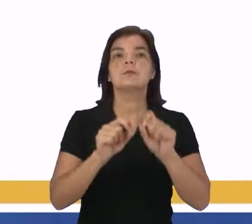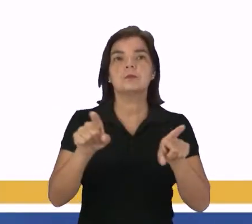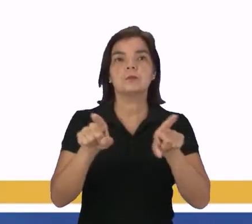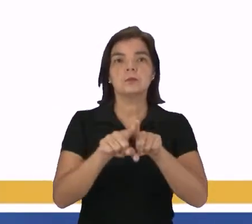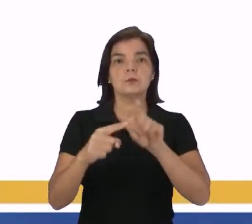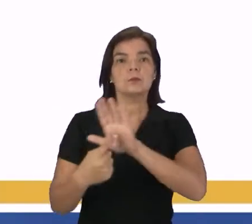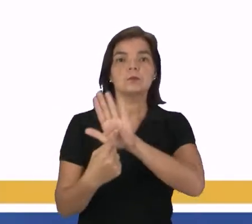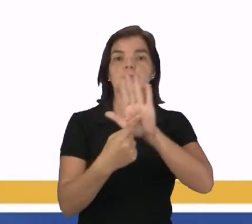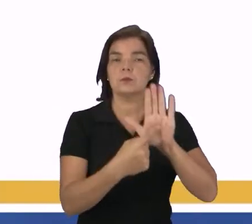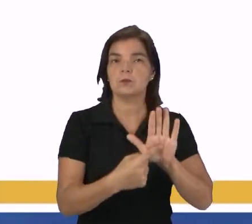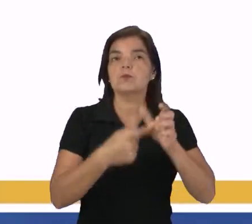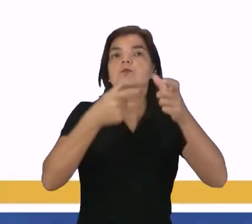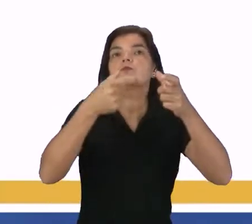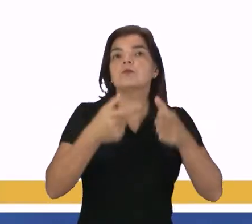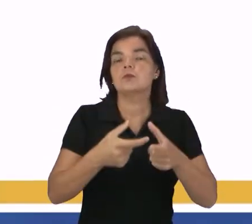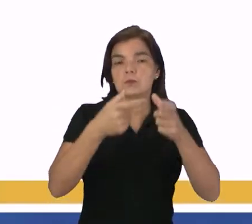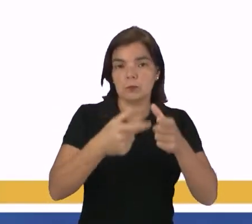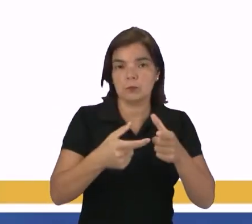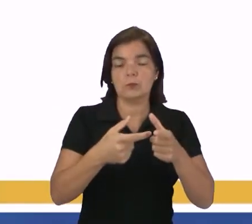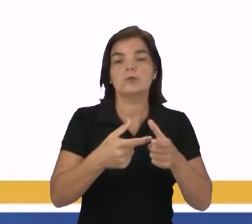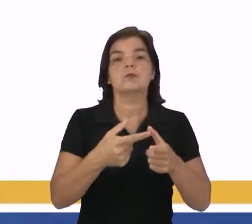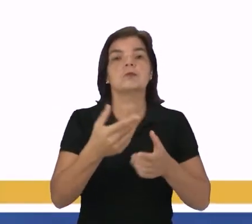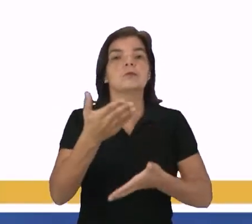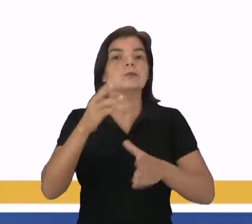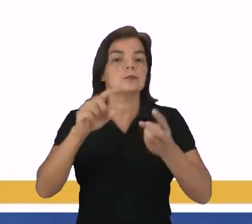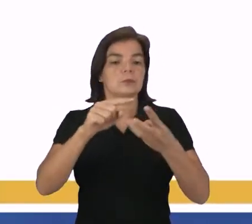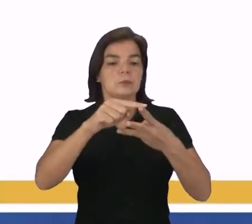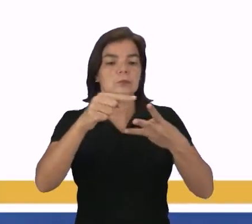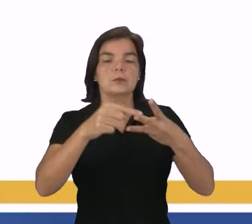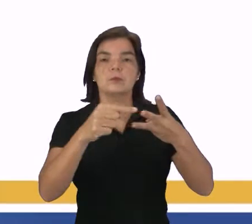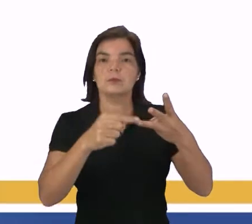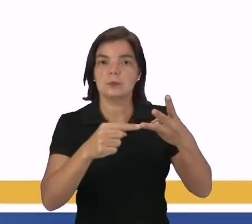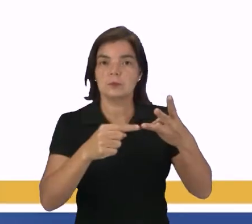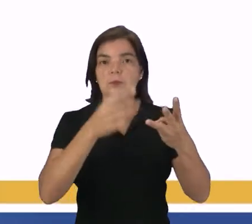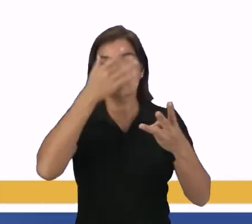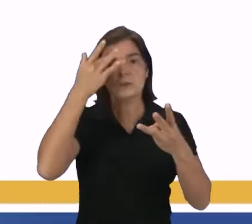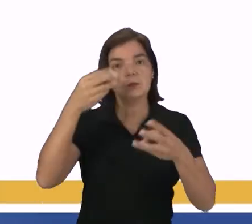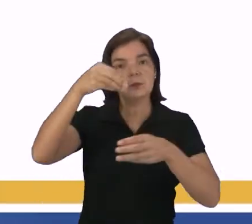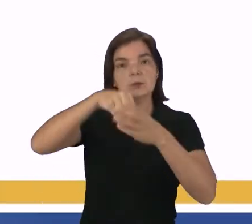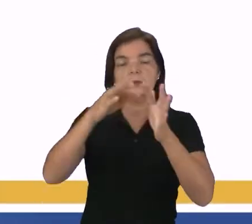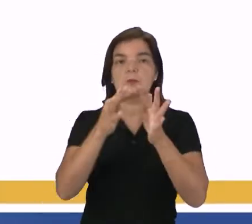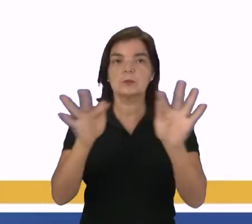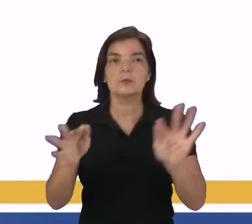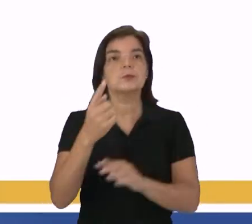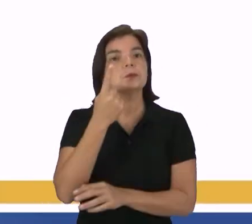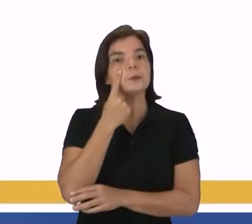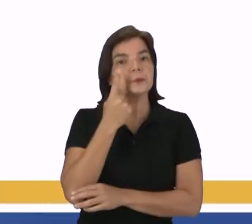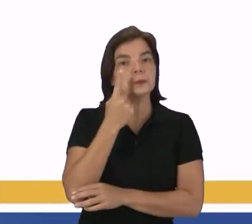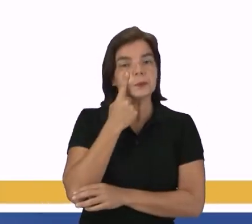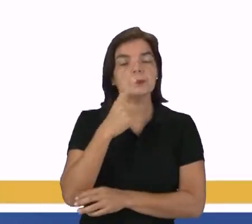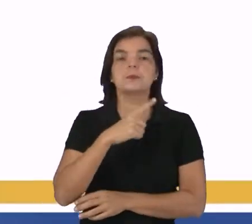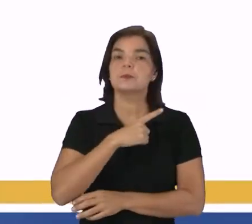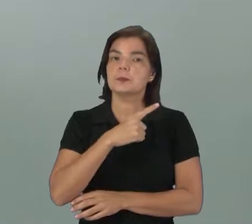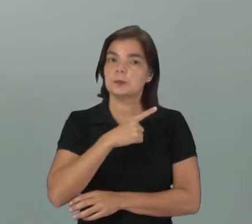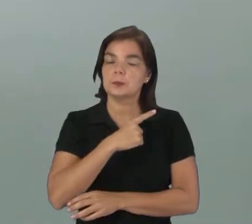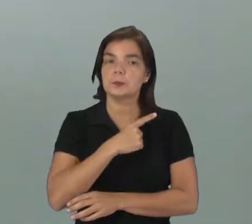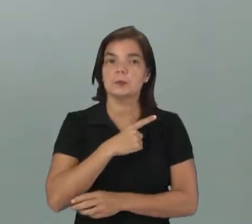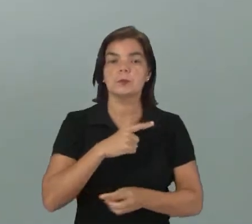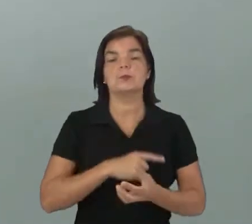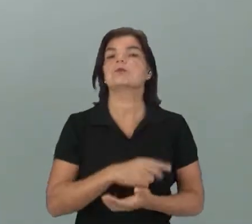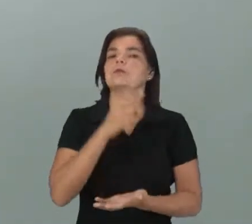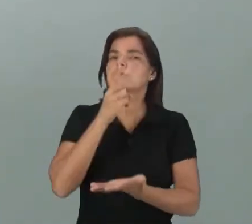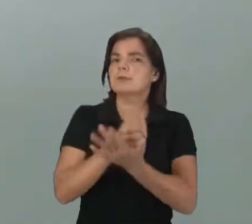aqueles que indicam a posição dos seres em relação às três pessoas do discurso. Vimos aqui que nós iremos